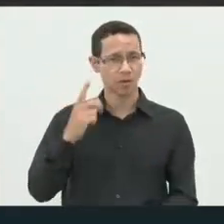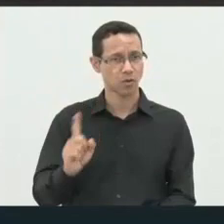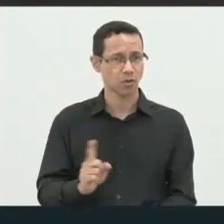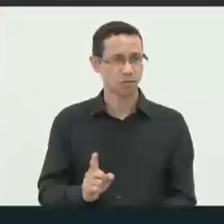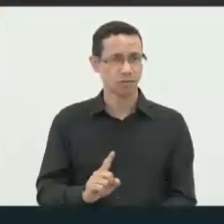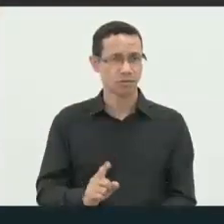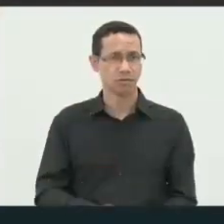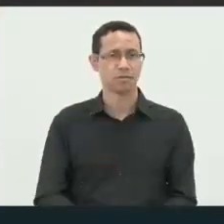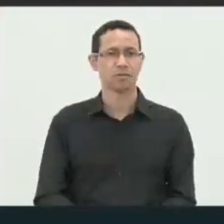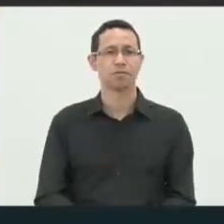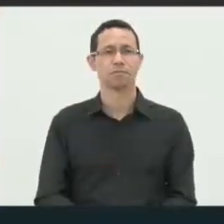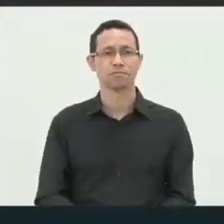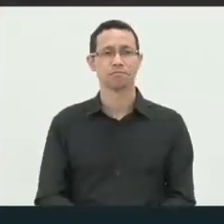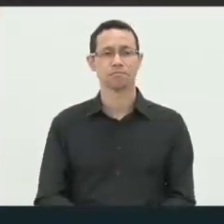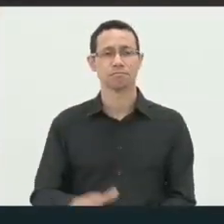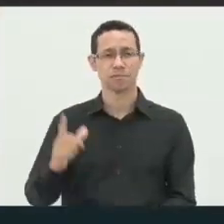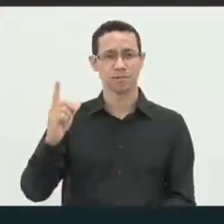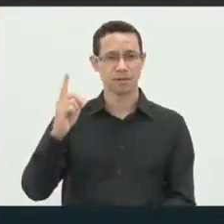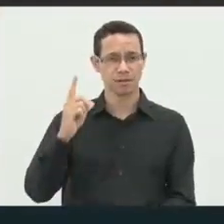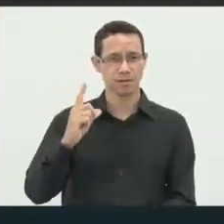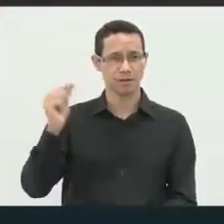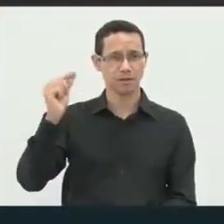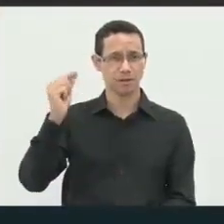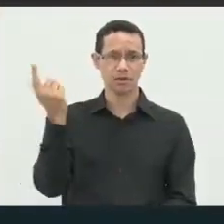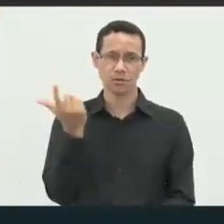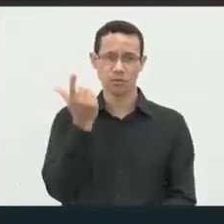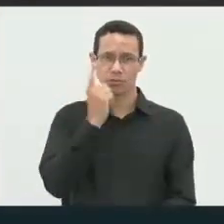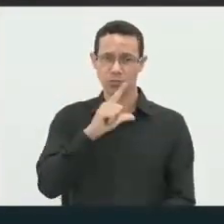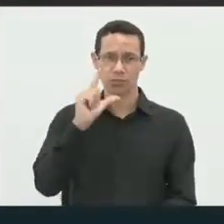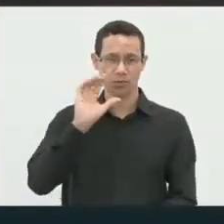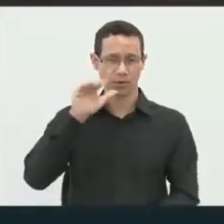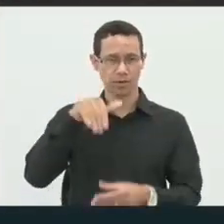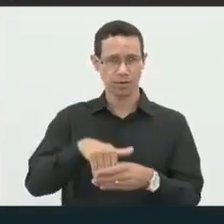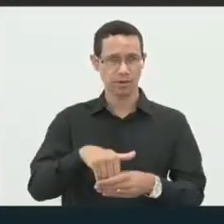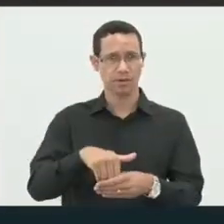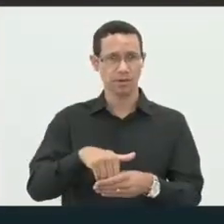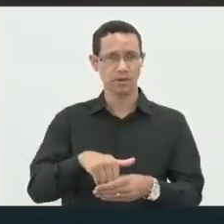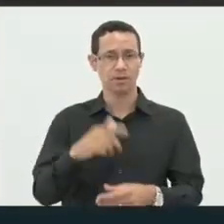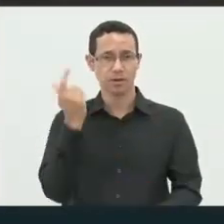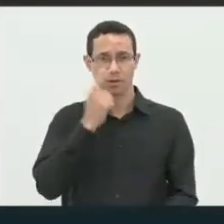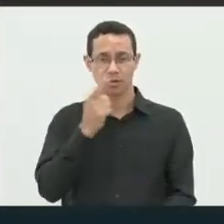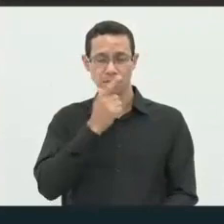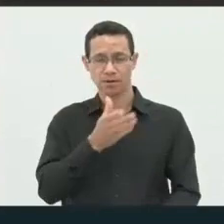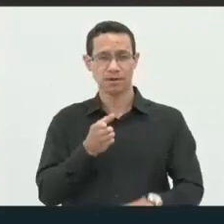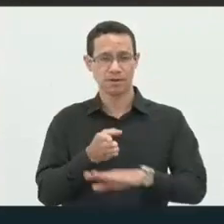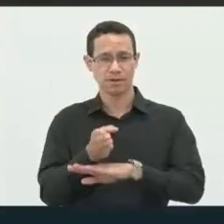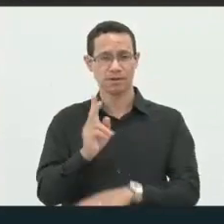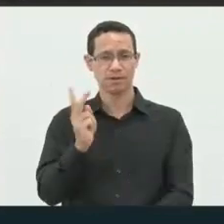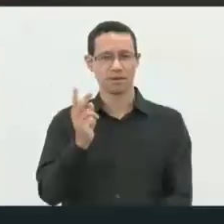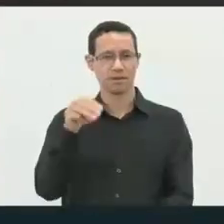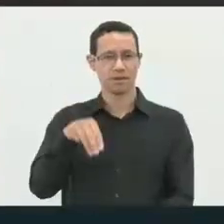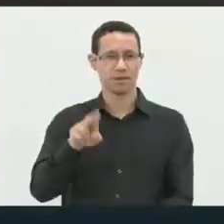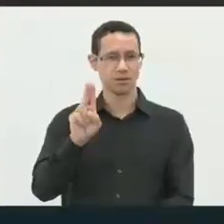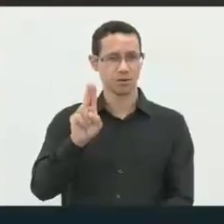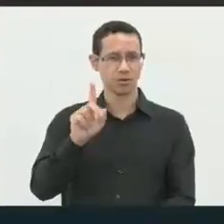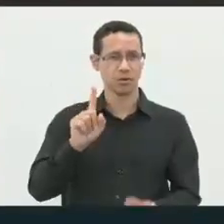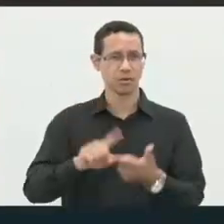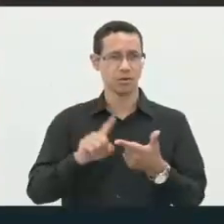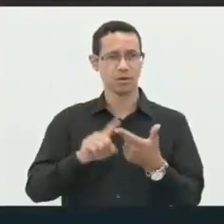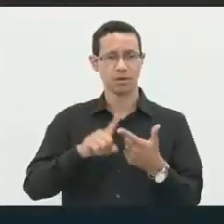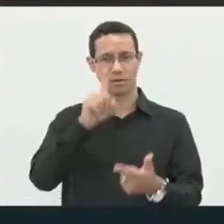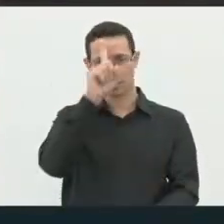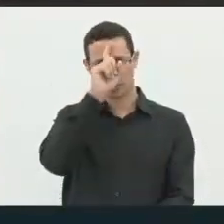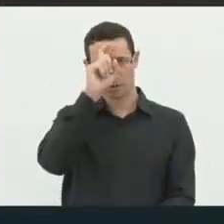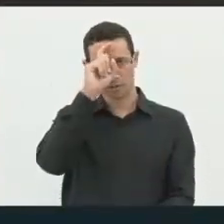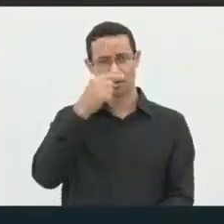eu fui Eleita eu entrava dentro dos hospitais hmu Hospital Pimentas era um show de